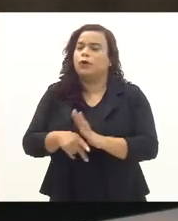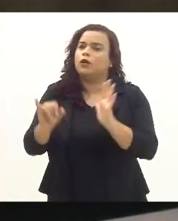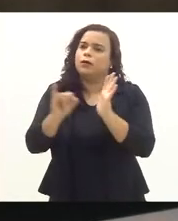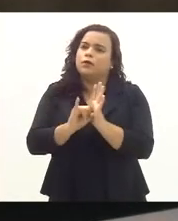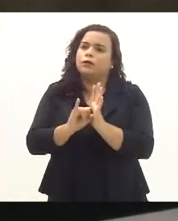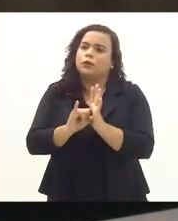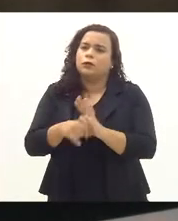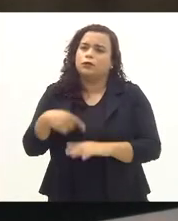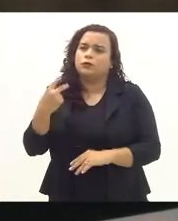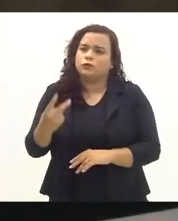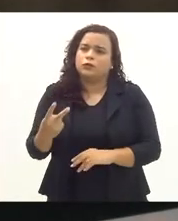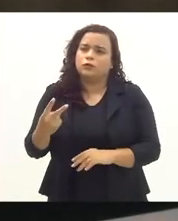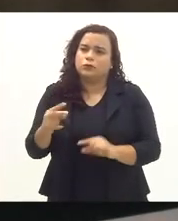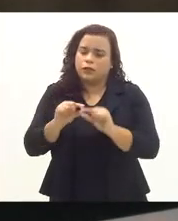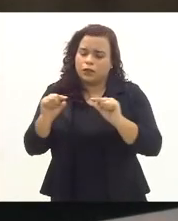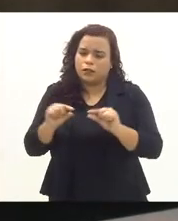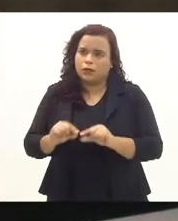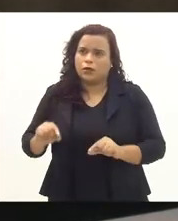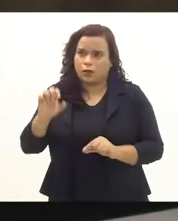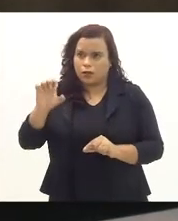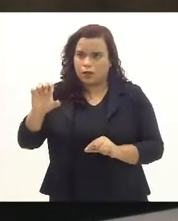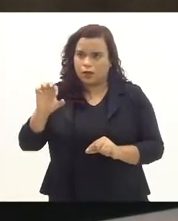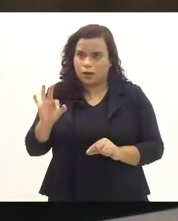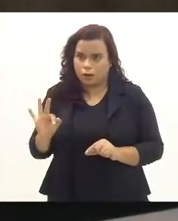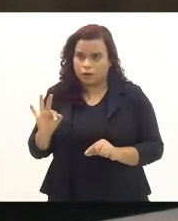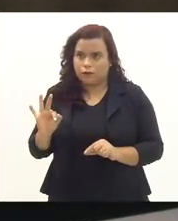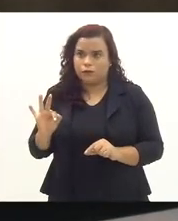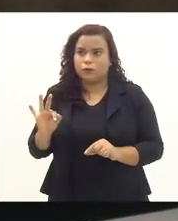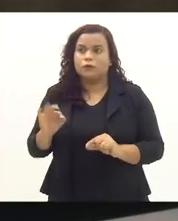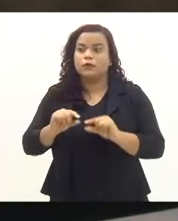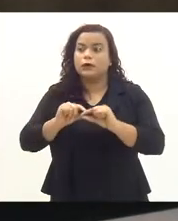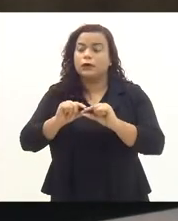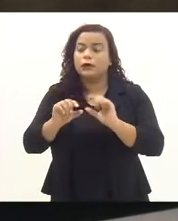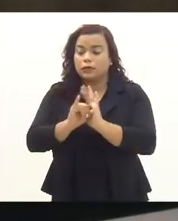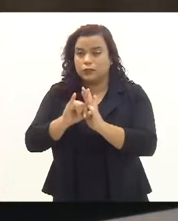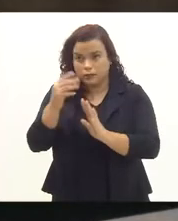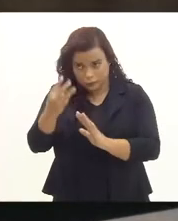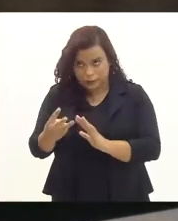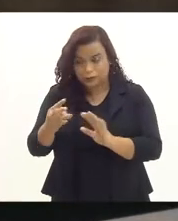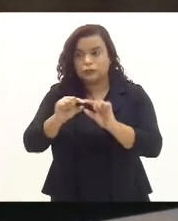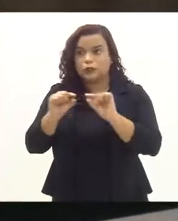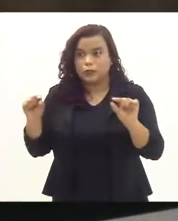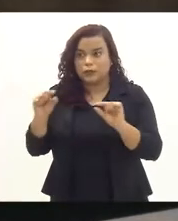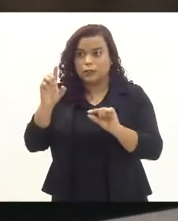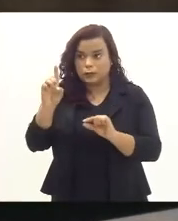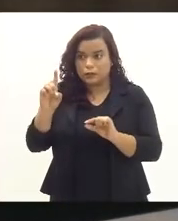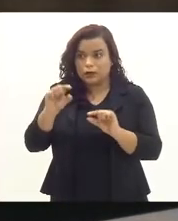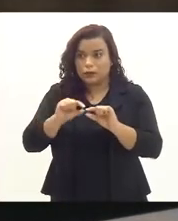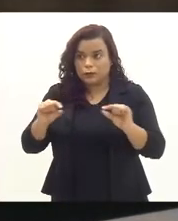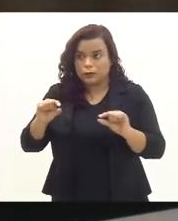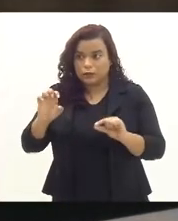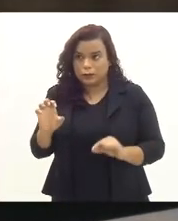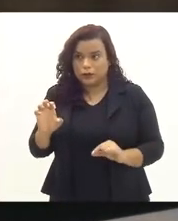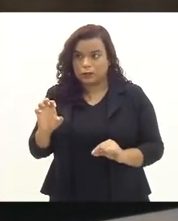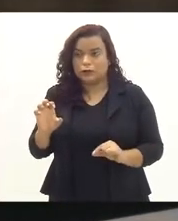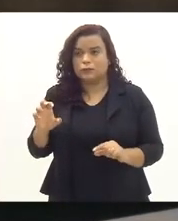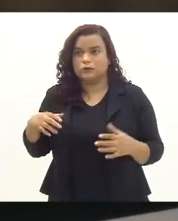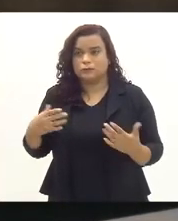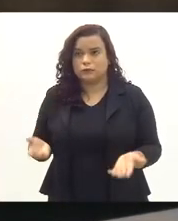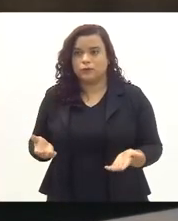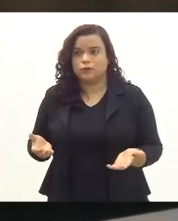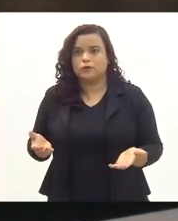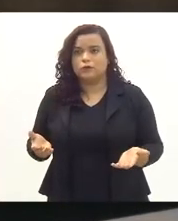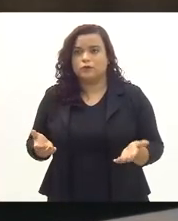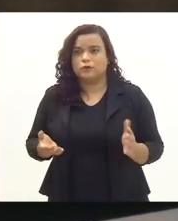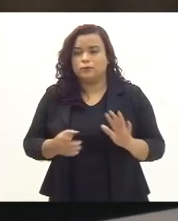alinea c e f e tem três alíneas D e E são certeza baixo